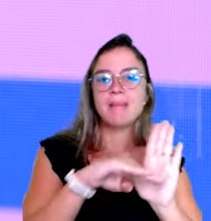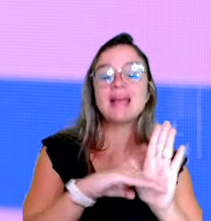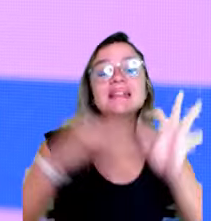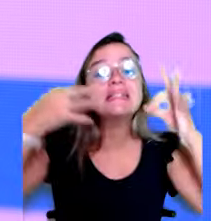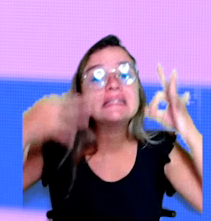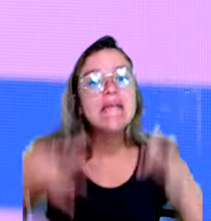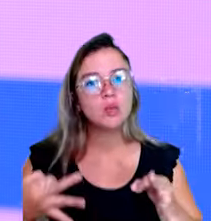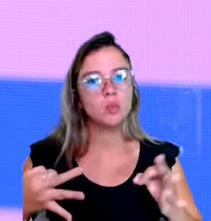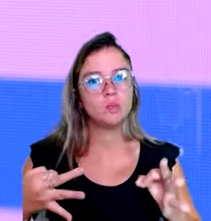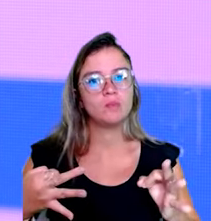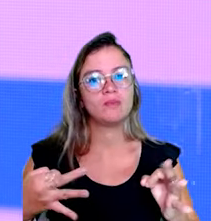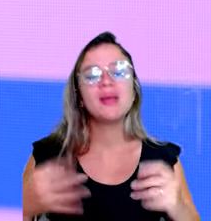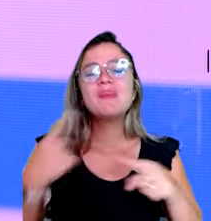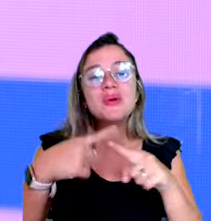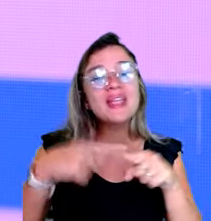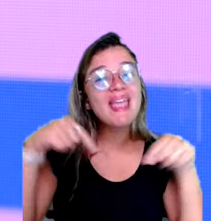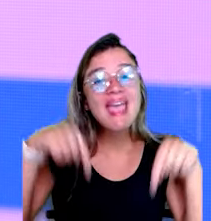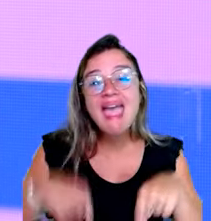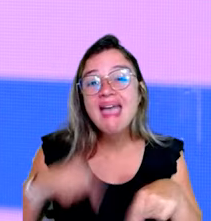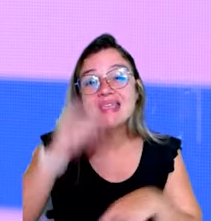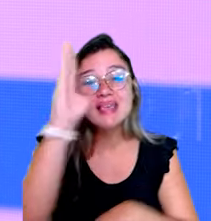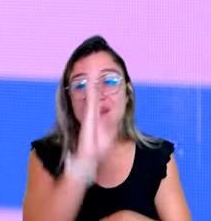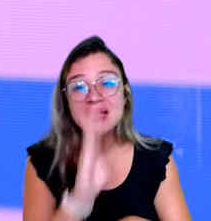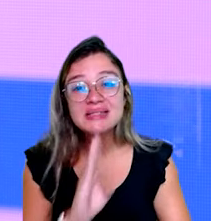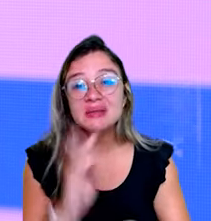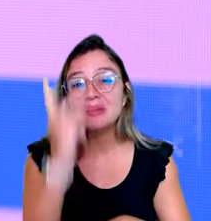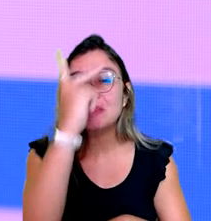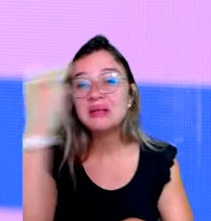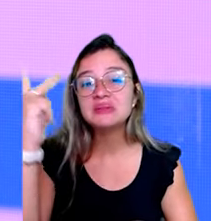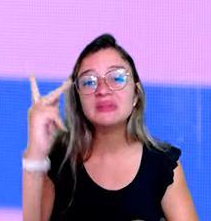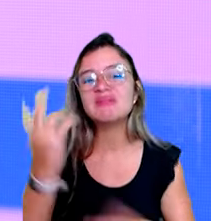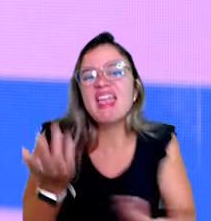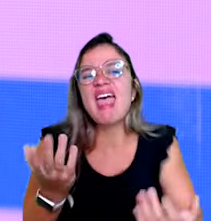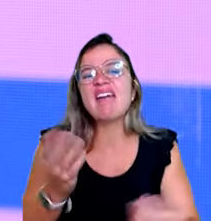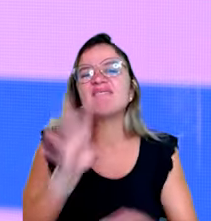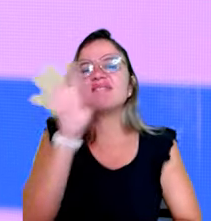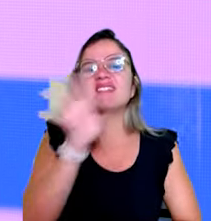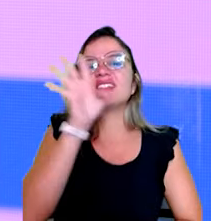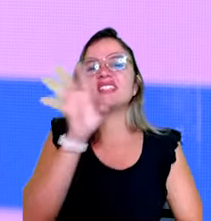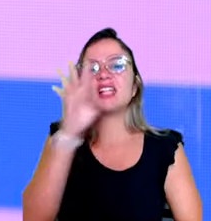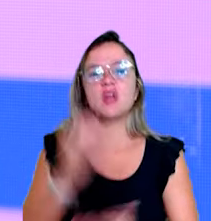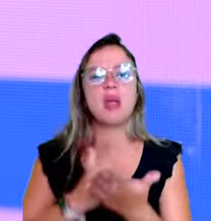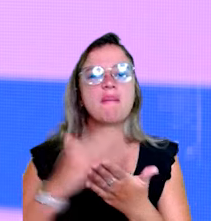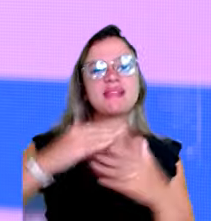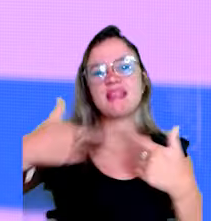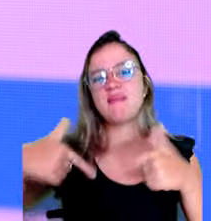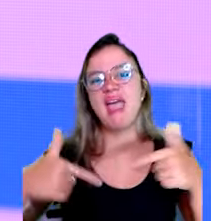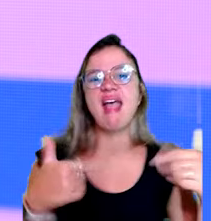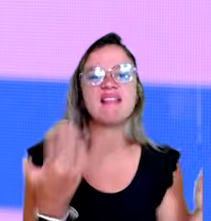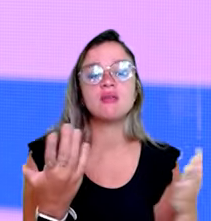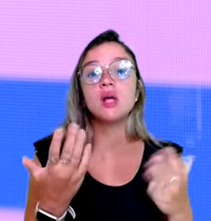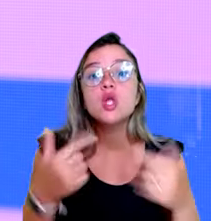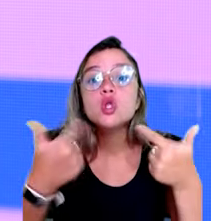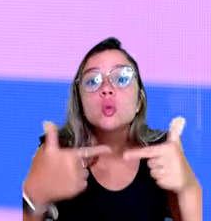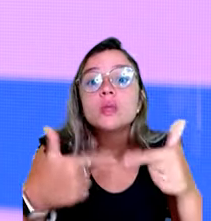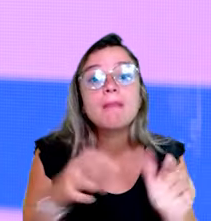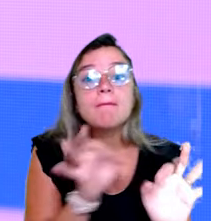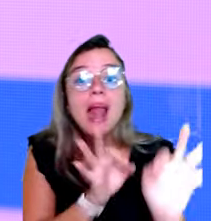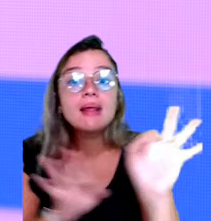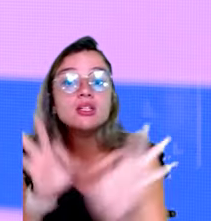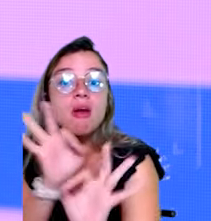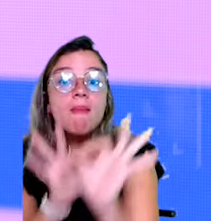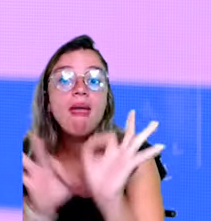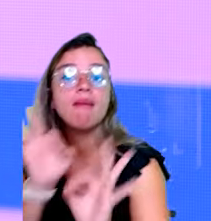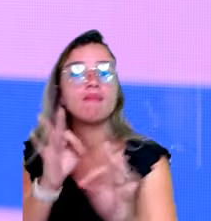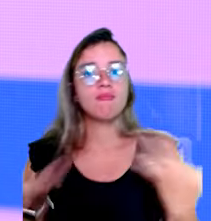gente começar um negócio da seguinte forma: vou fazer e sai fazendo. Sem, muitas vezes, realizar um bom